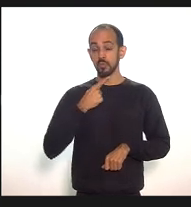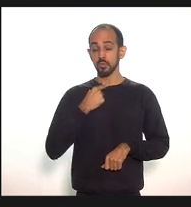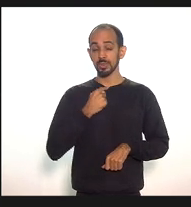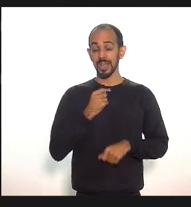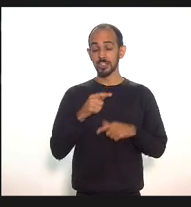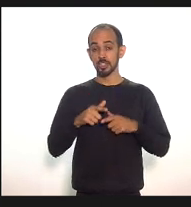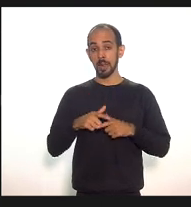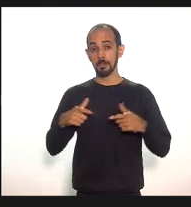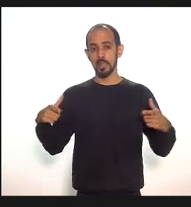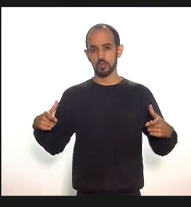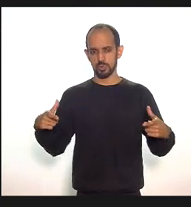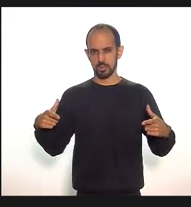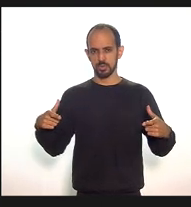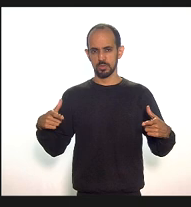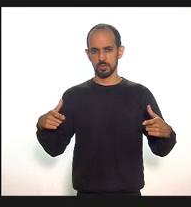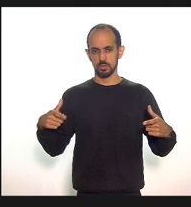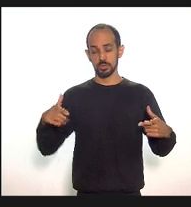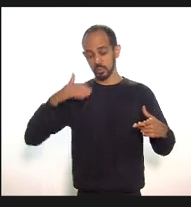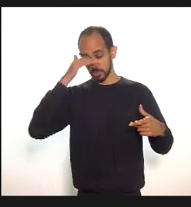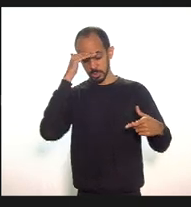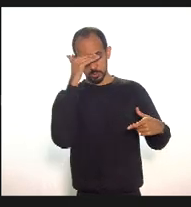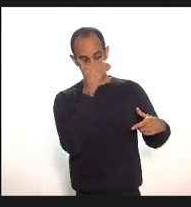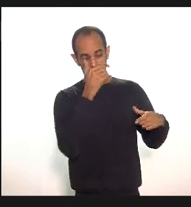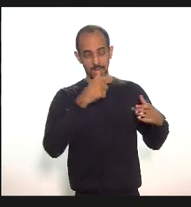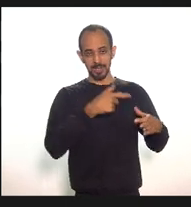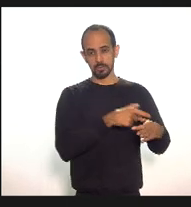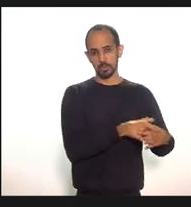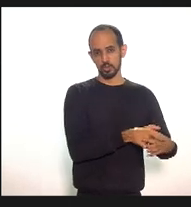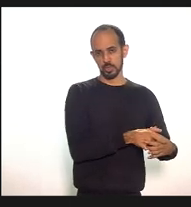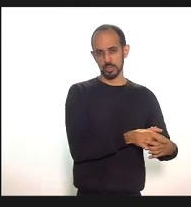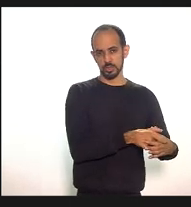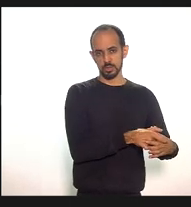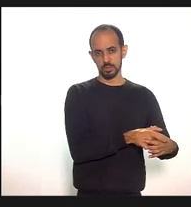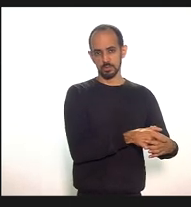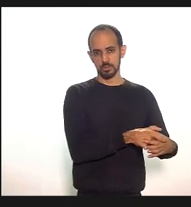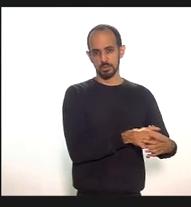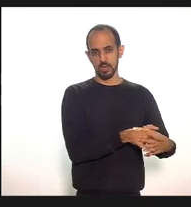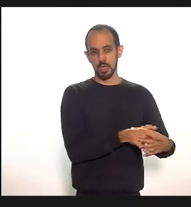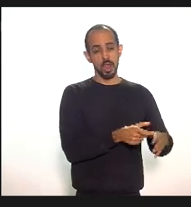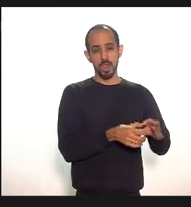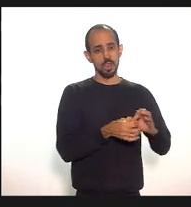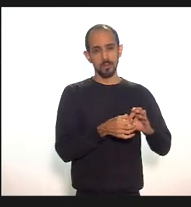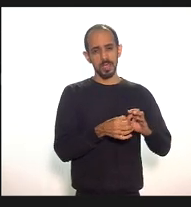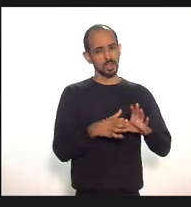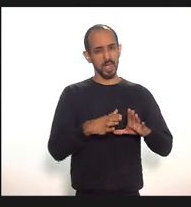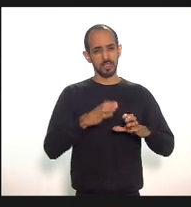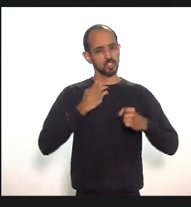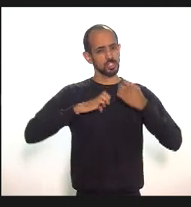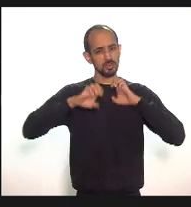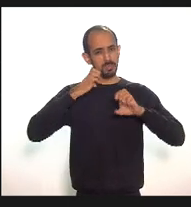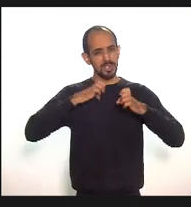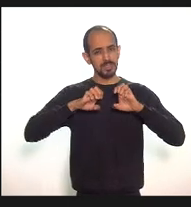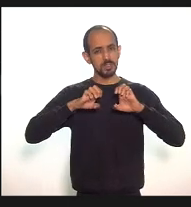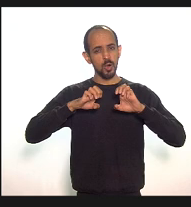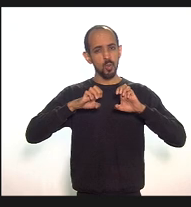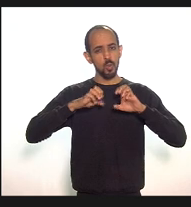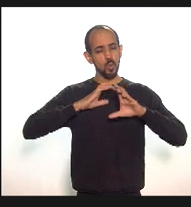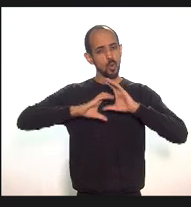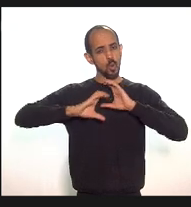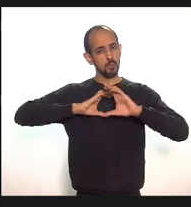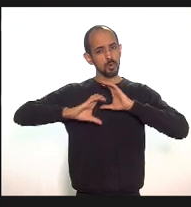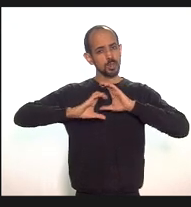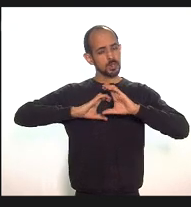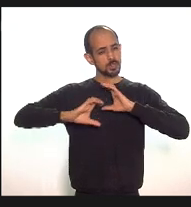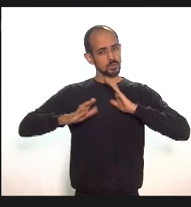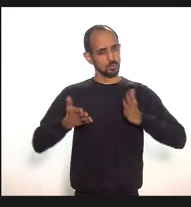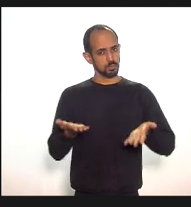maioria respeitando as minorias a liberdade de expressão e comunicação o